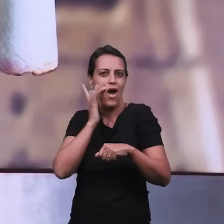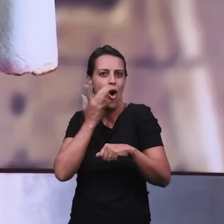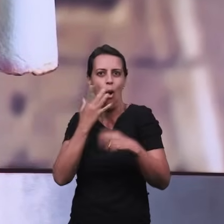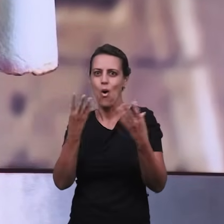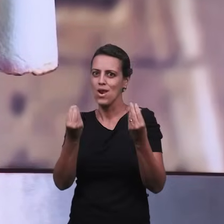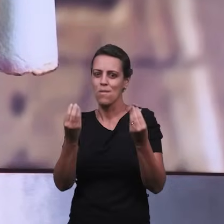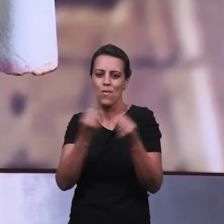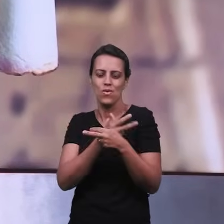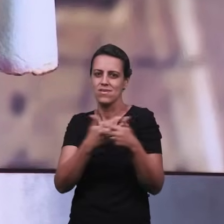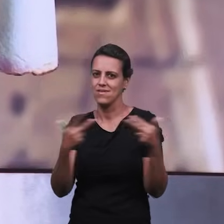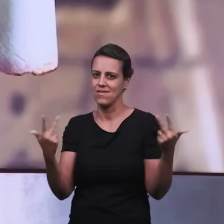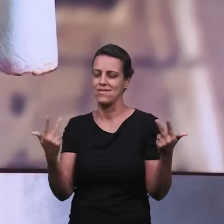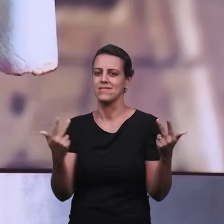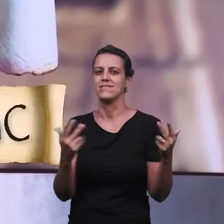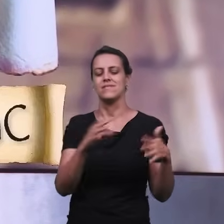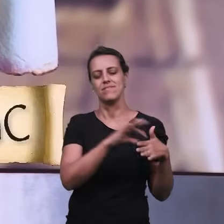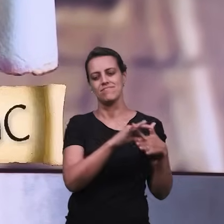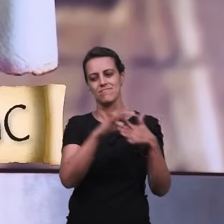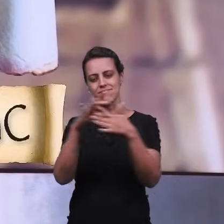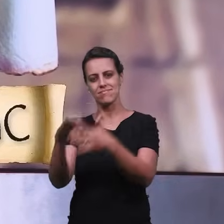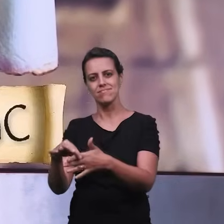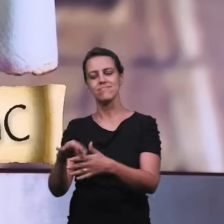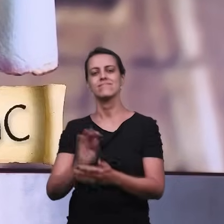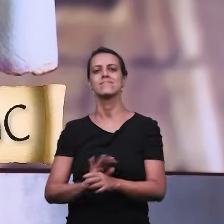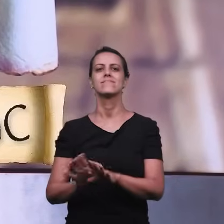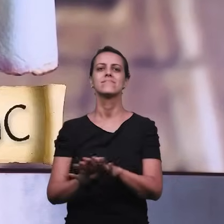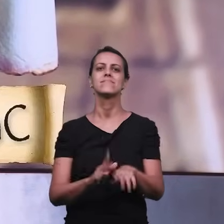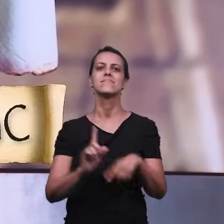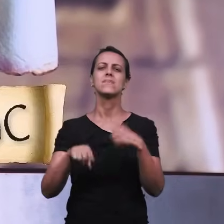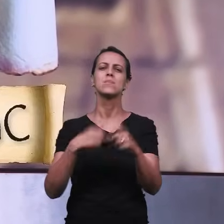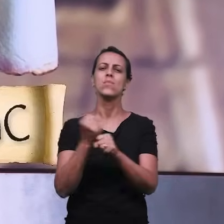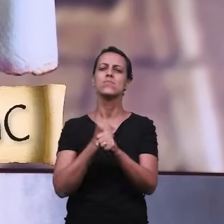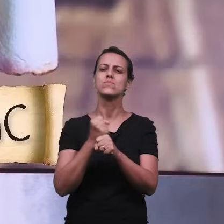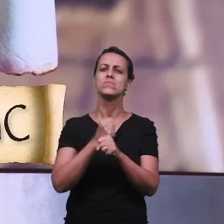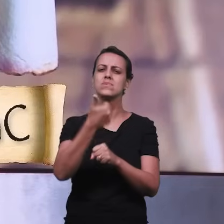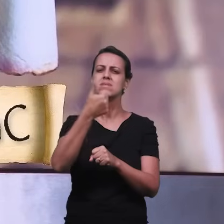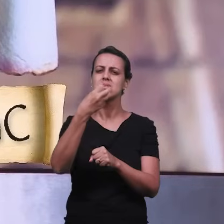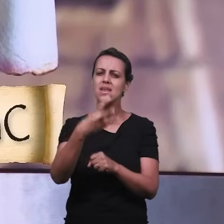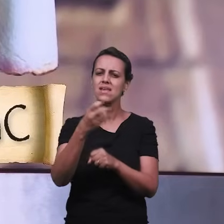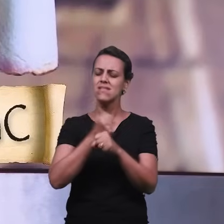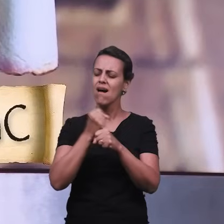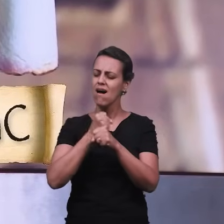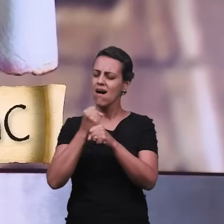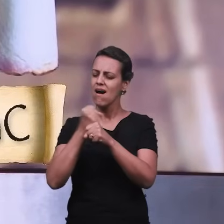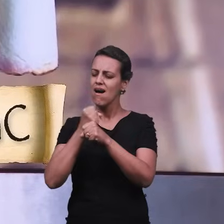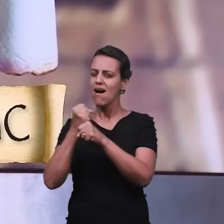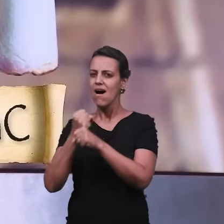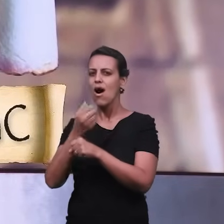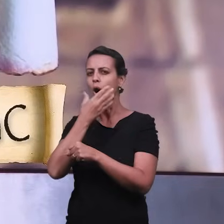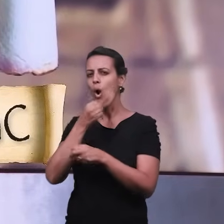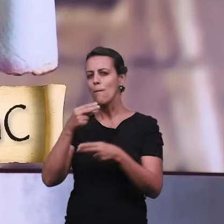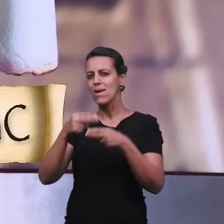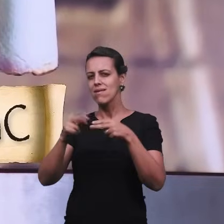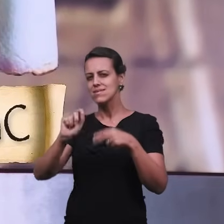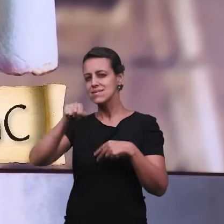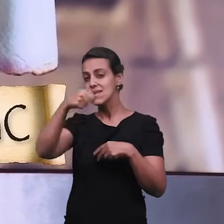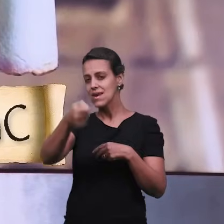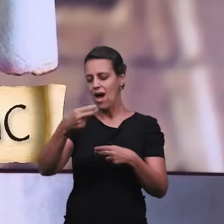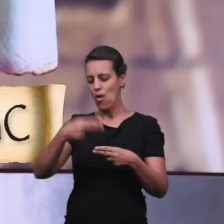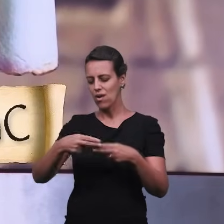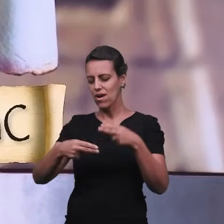ouro. 13 anos depois, Neemias era copeiro do rei, estava triste ali na